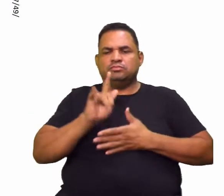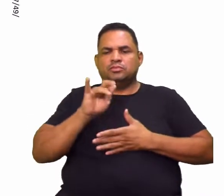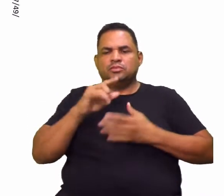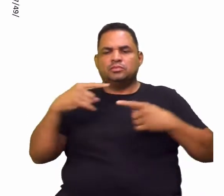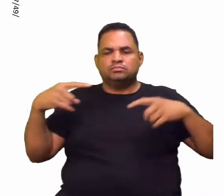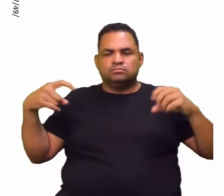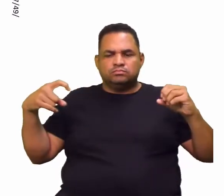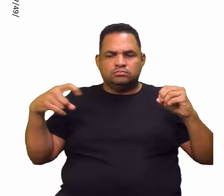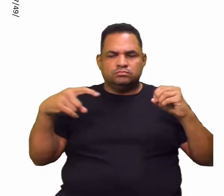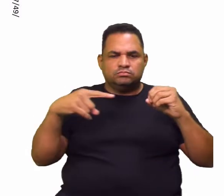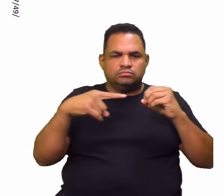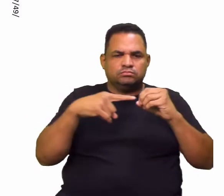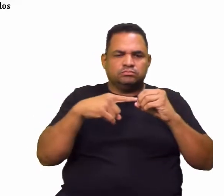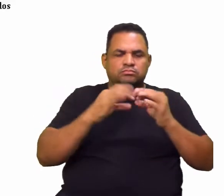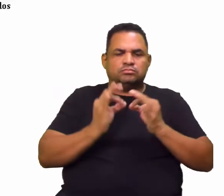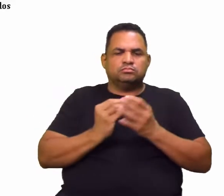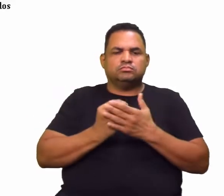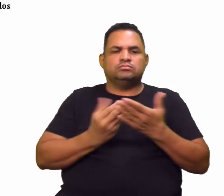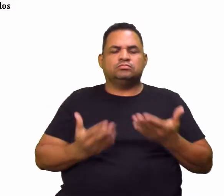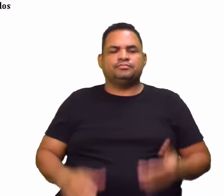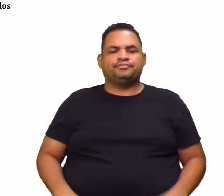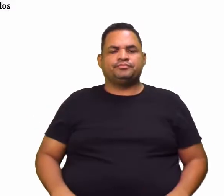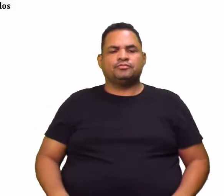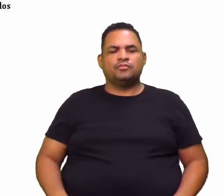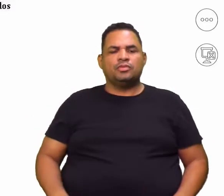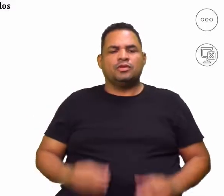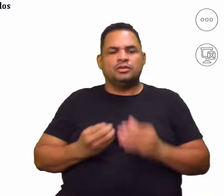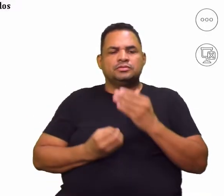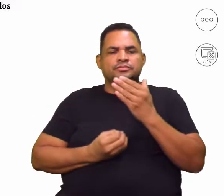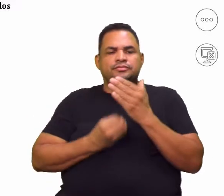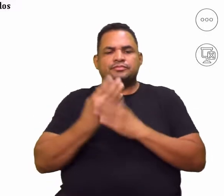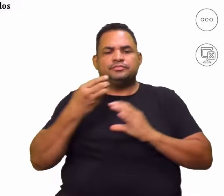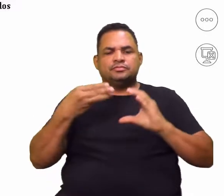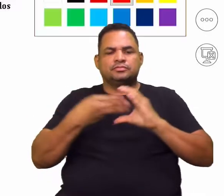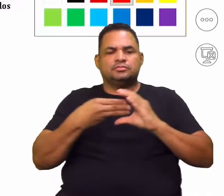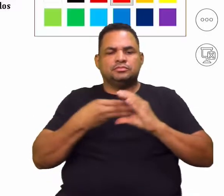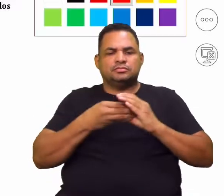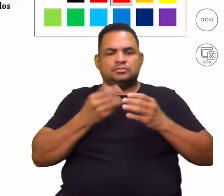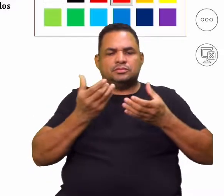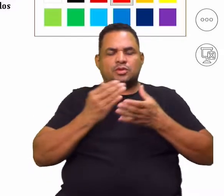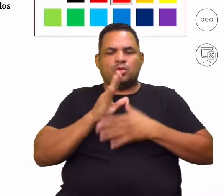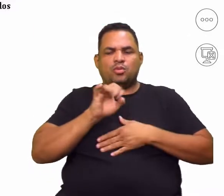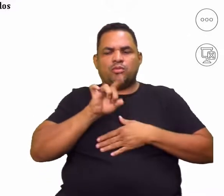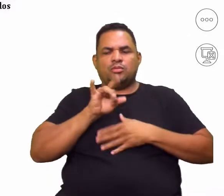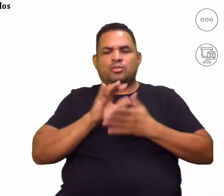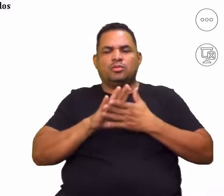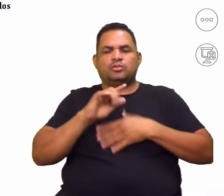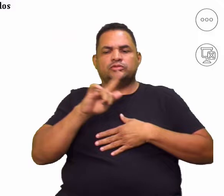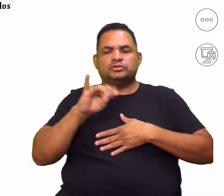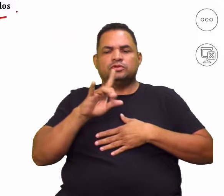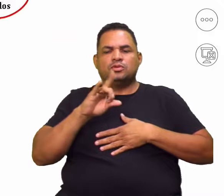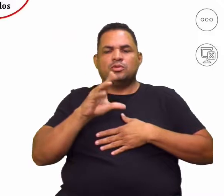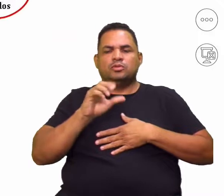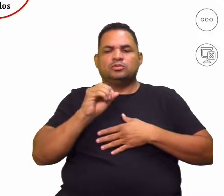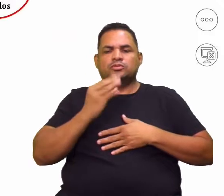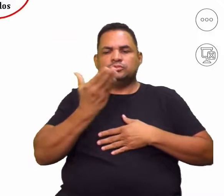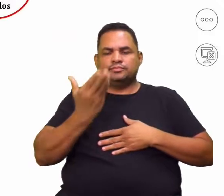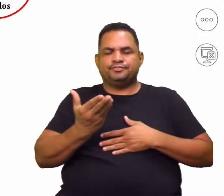fundiram, formou a célula ovo-zigoto, tá? Tá